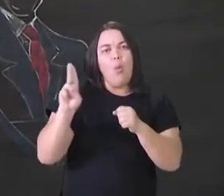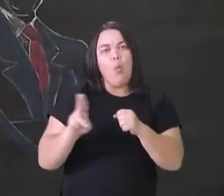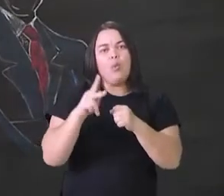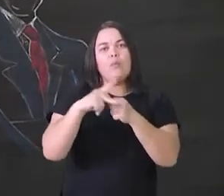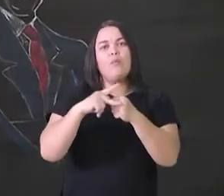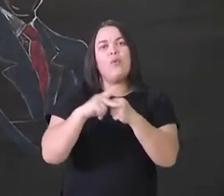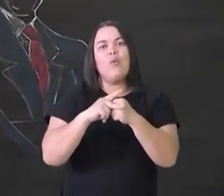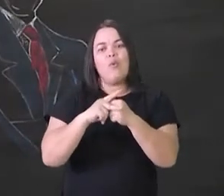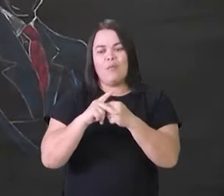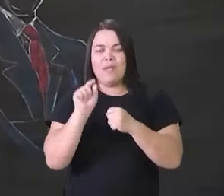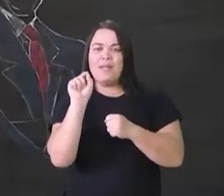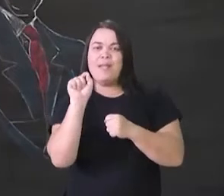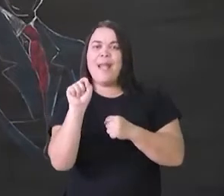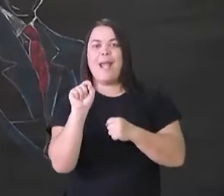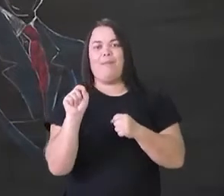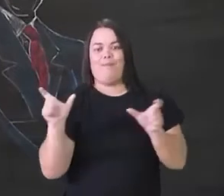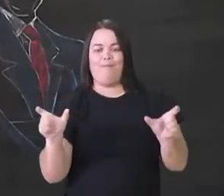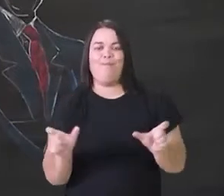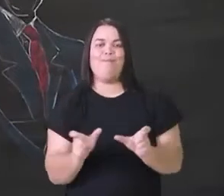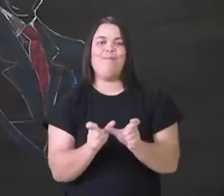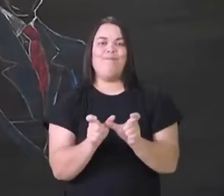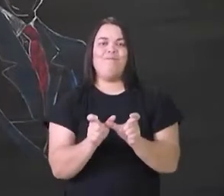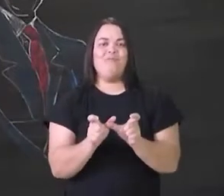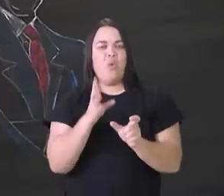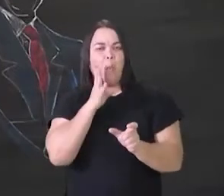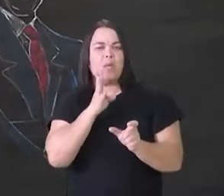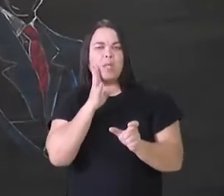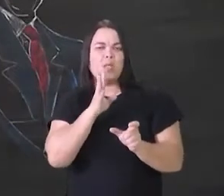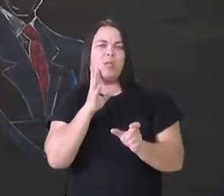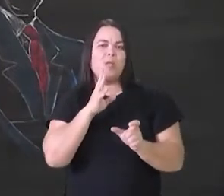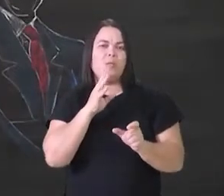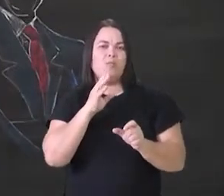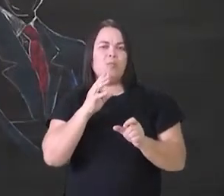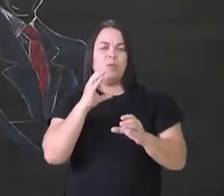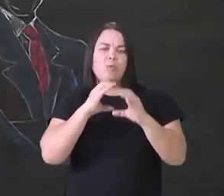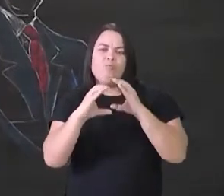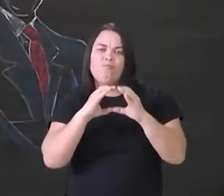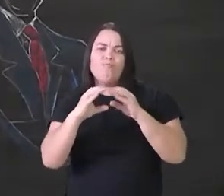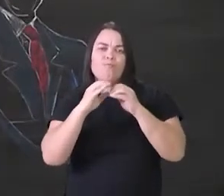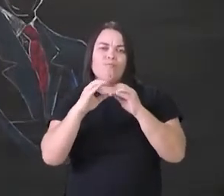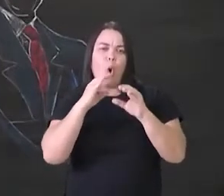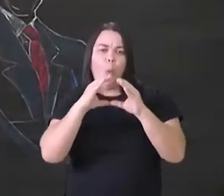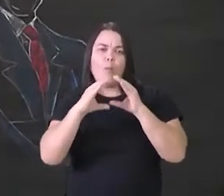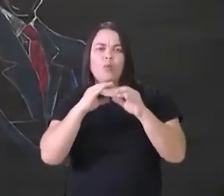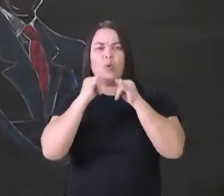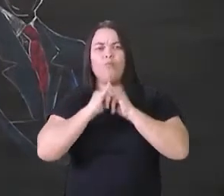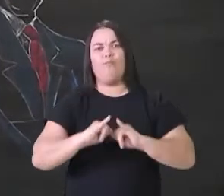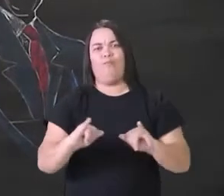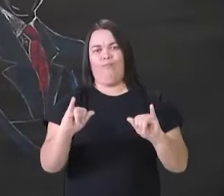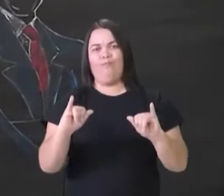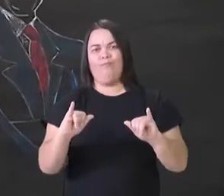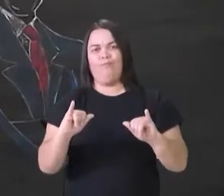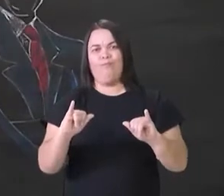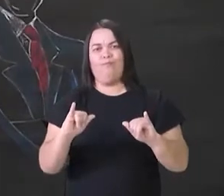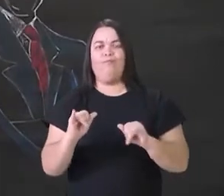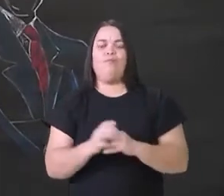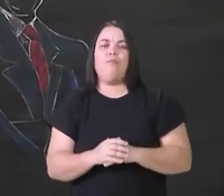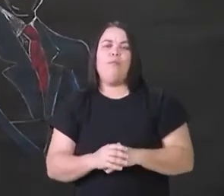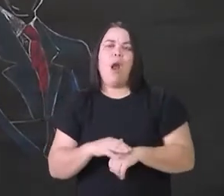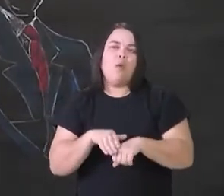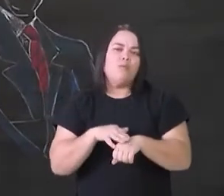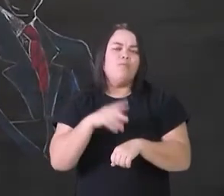relativo e fiz um período mais legal, mais fluido e que condiz mais com a nossa conversa do dia a